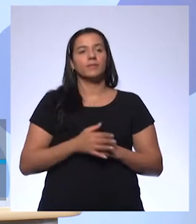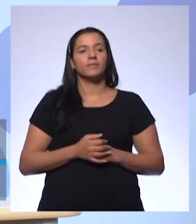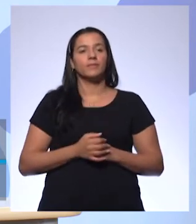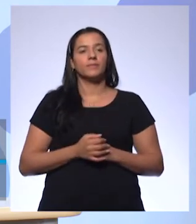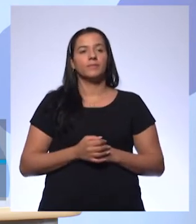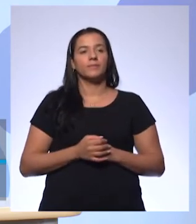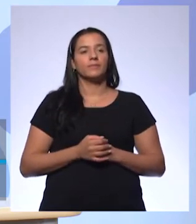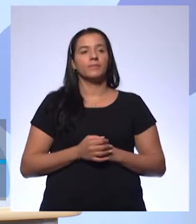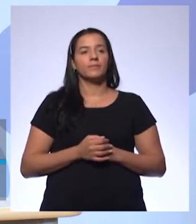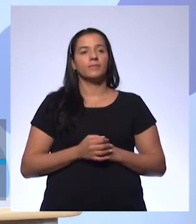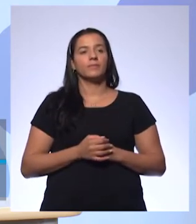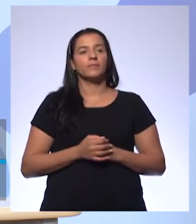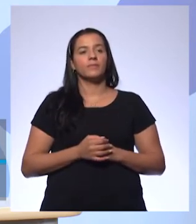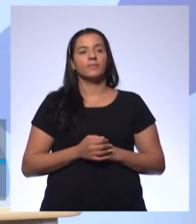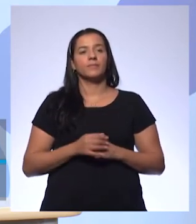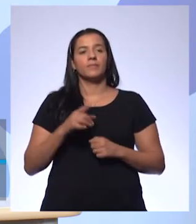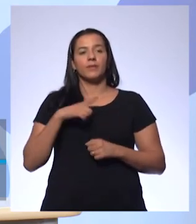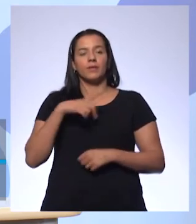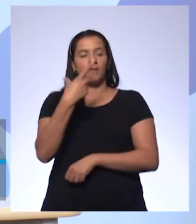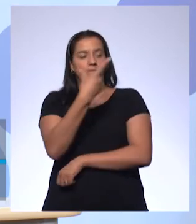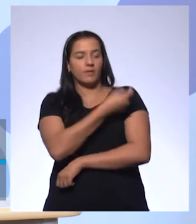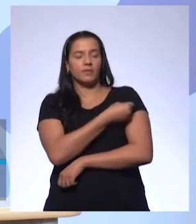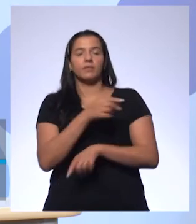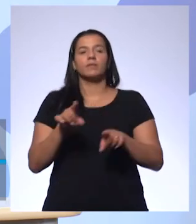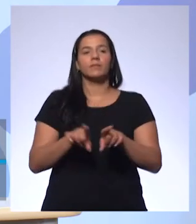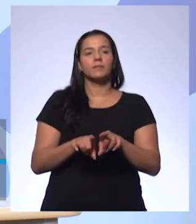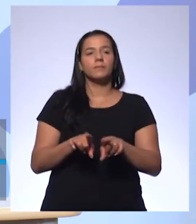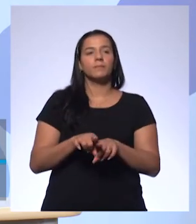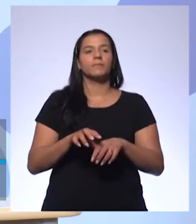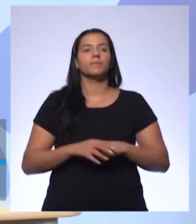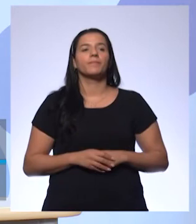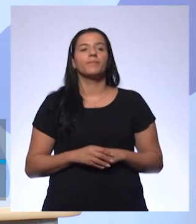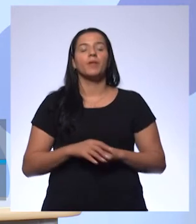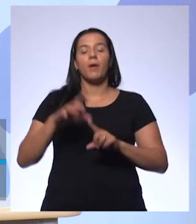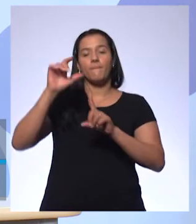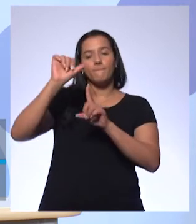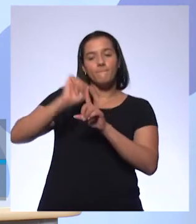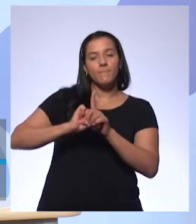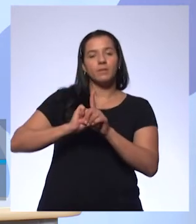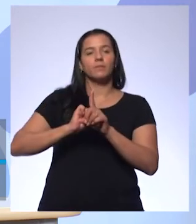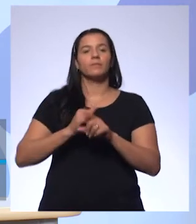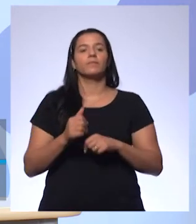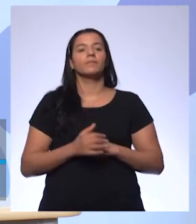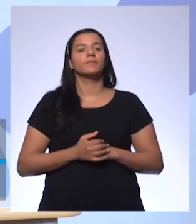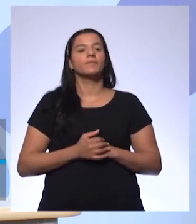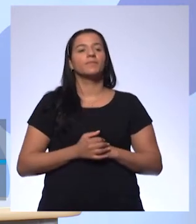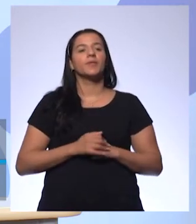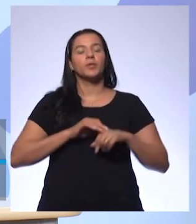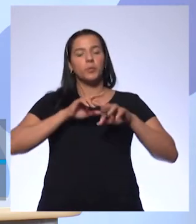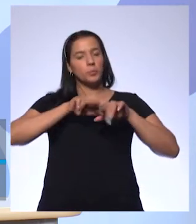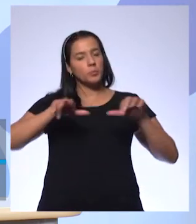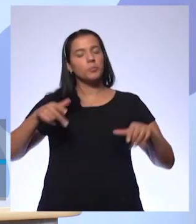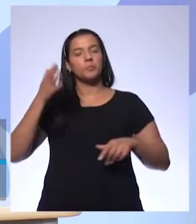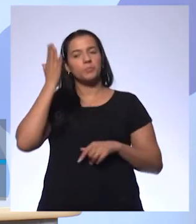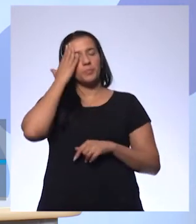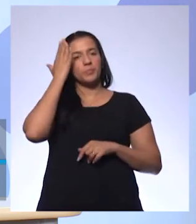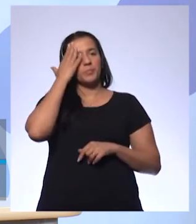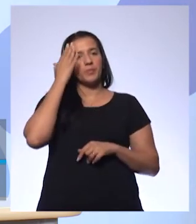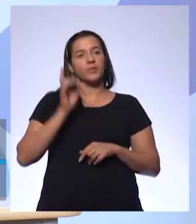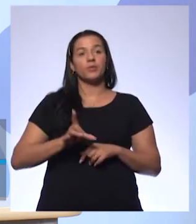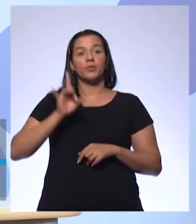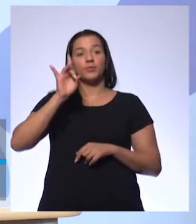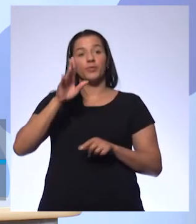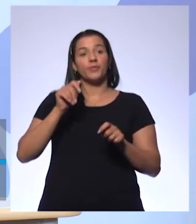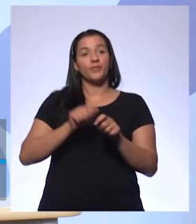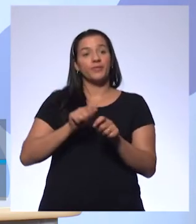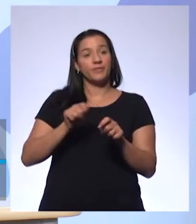os remédios por exemplo, a vacina também. Preservativos, a Vanessa, está todo mundo sabendo. Só Isso. falta colocar